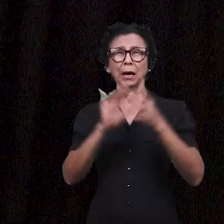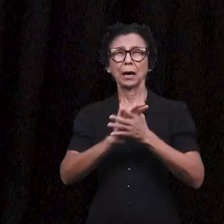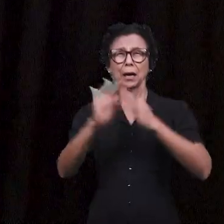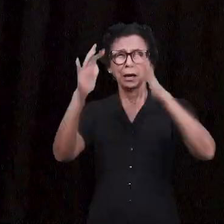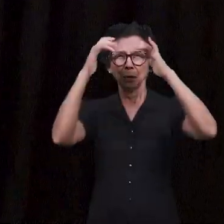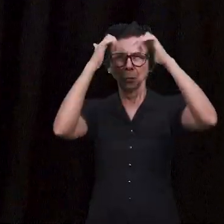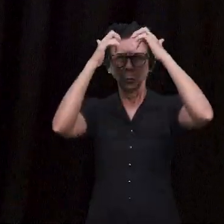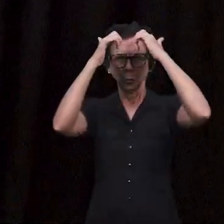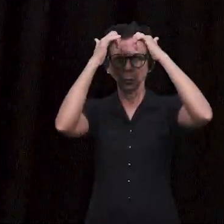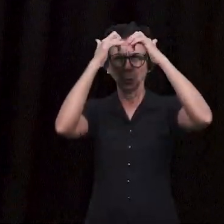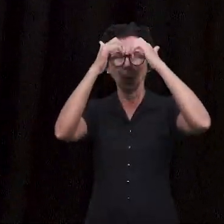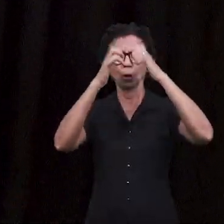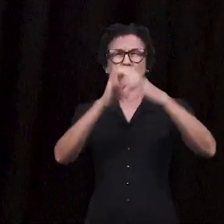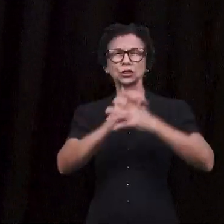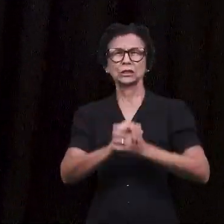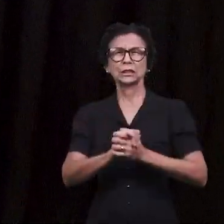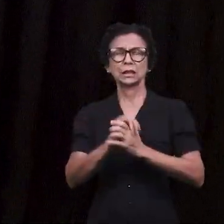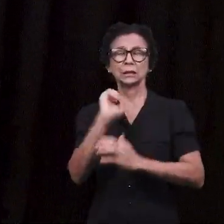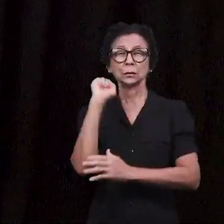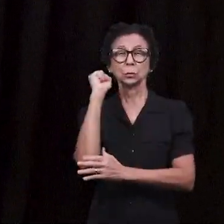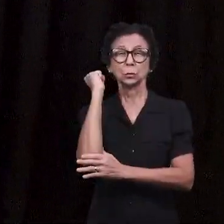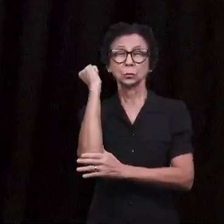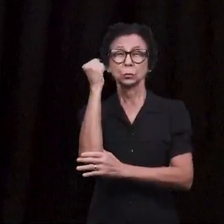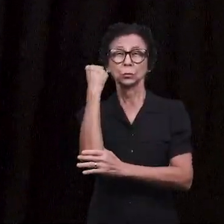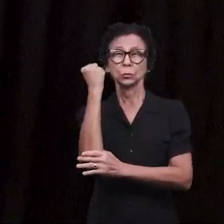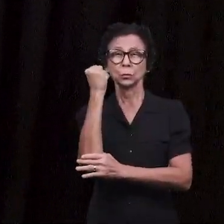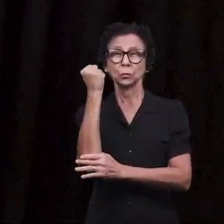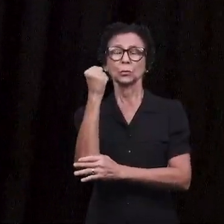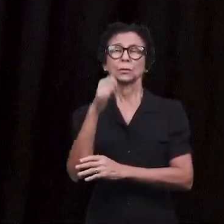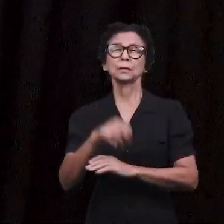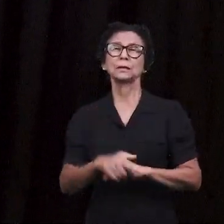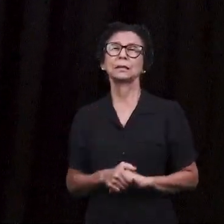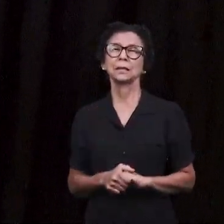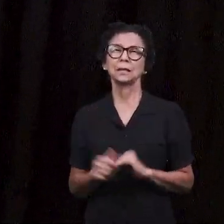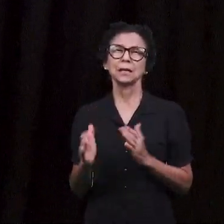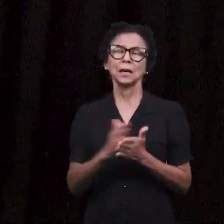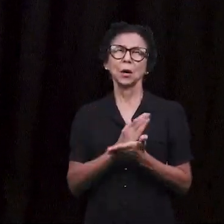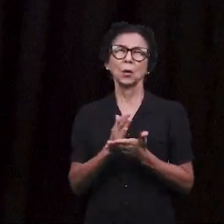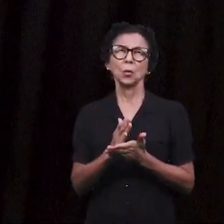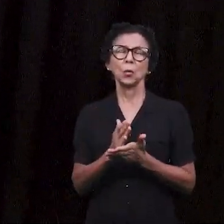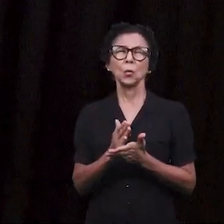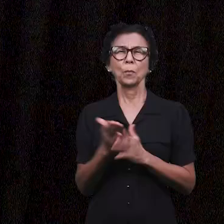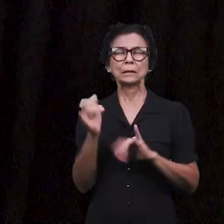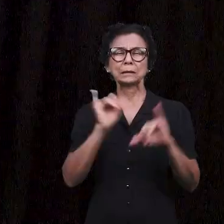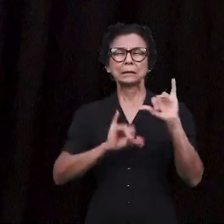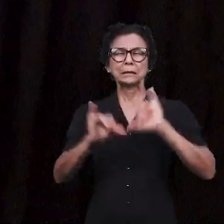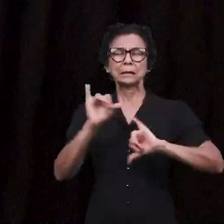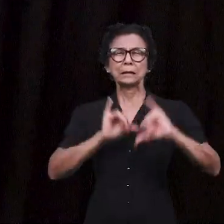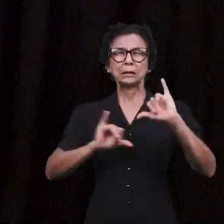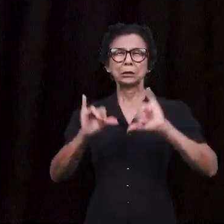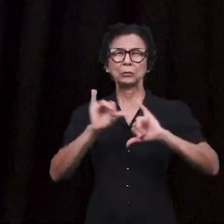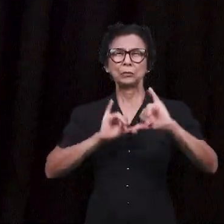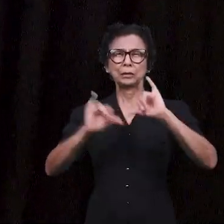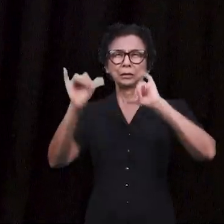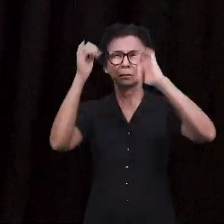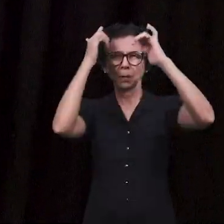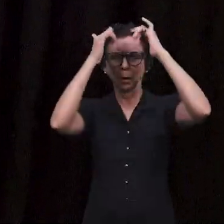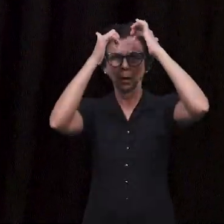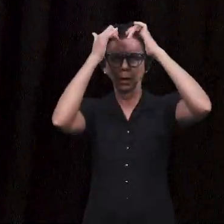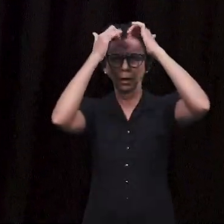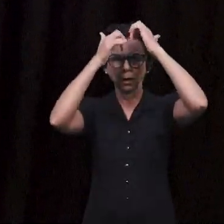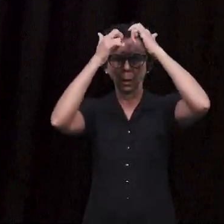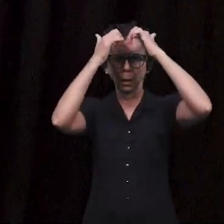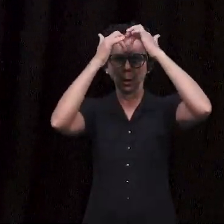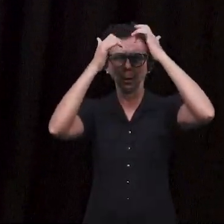doença crônica, em que ocorre algumas alterações químicas nas células nervosas, nas nossas células